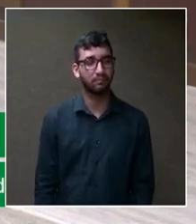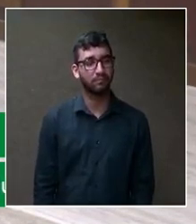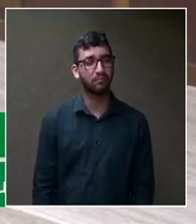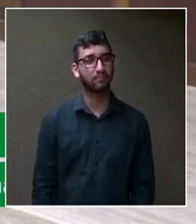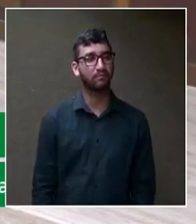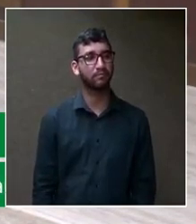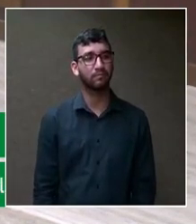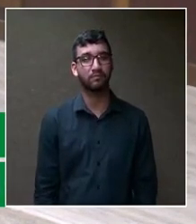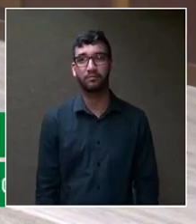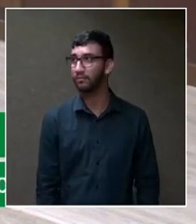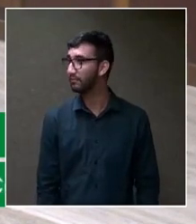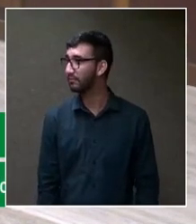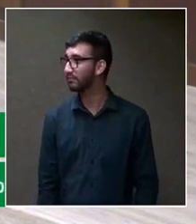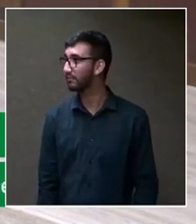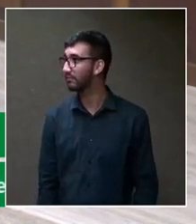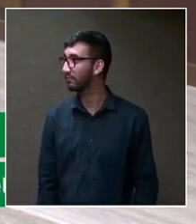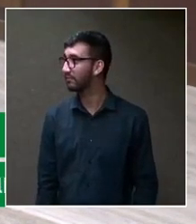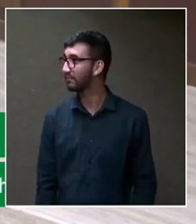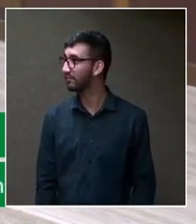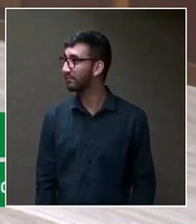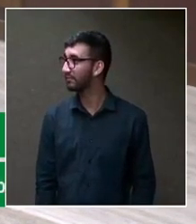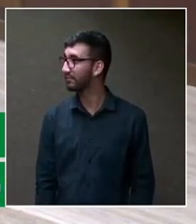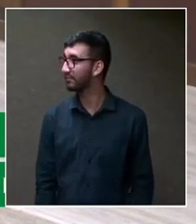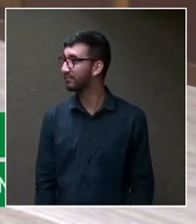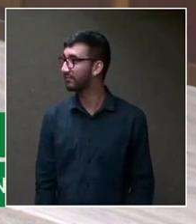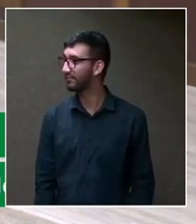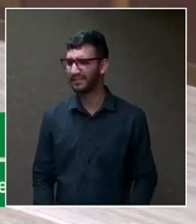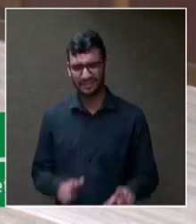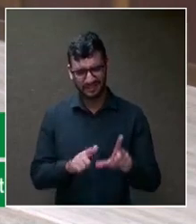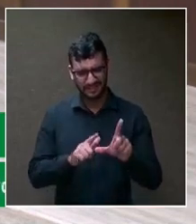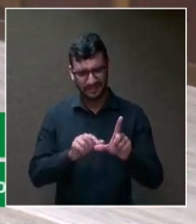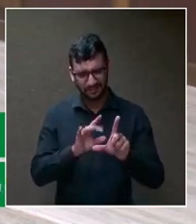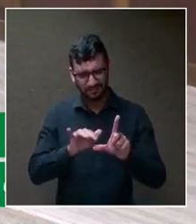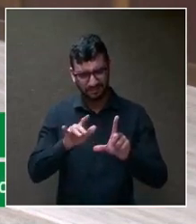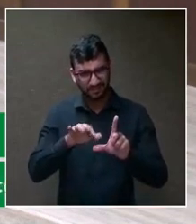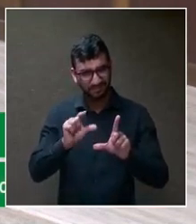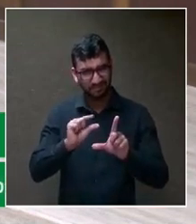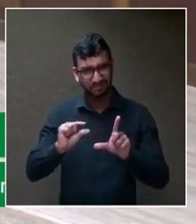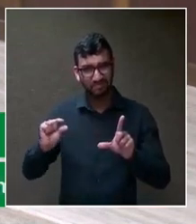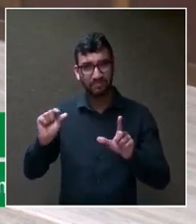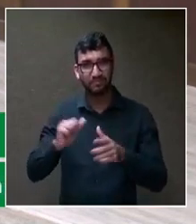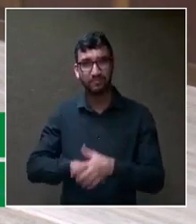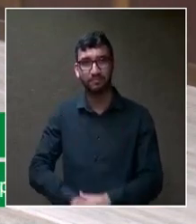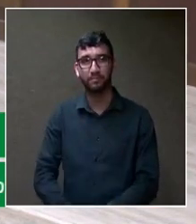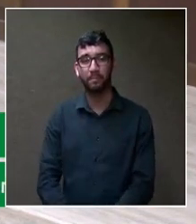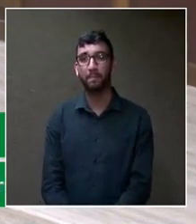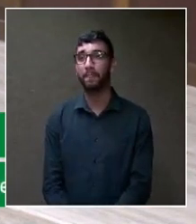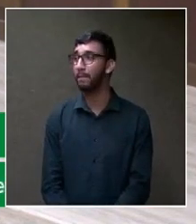O papel é pequeno, mas a letra é miúda, né? Jesus.